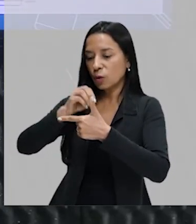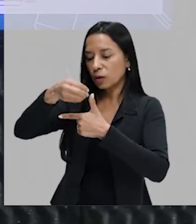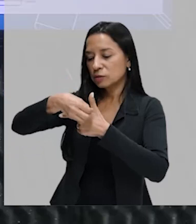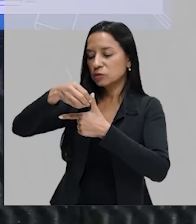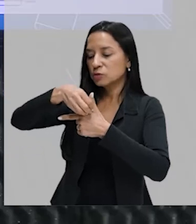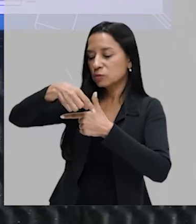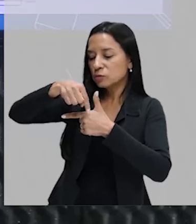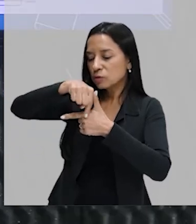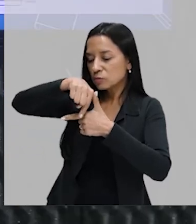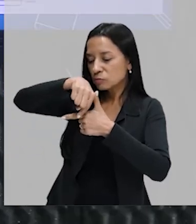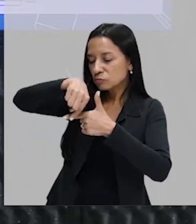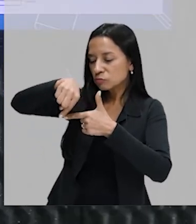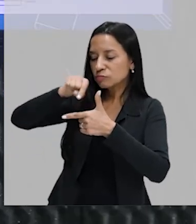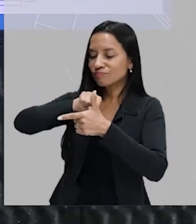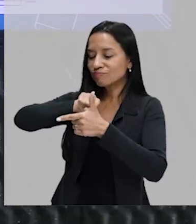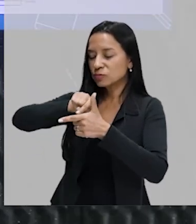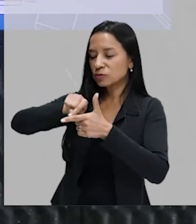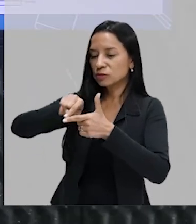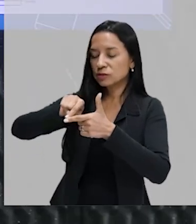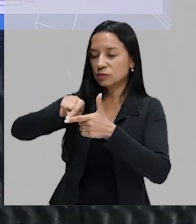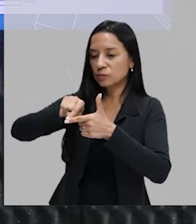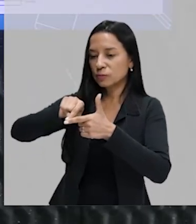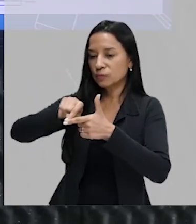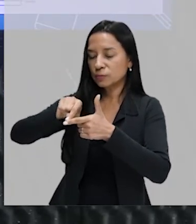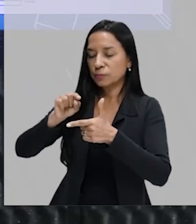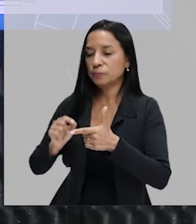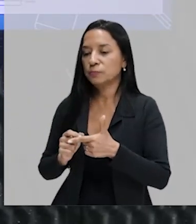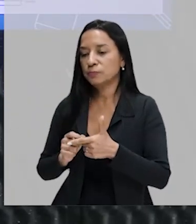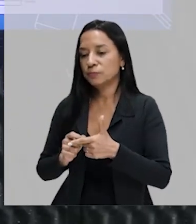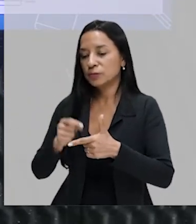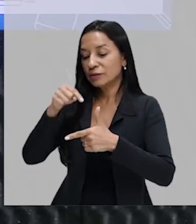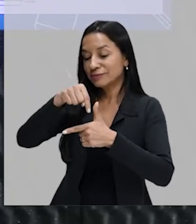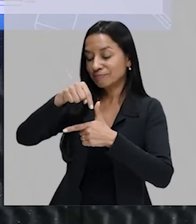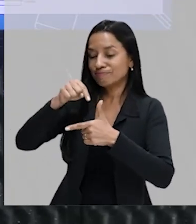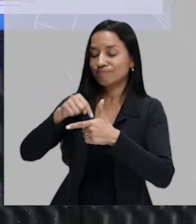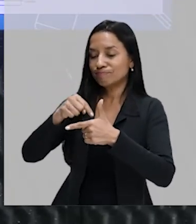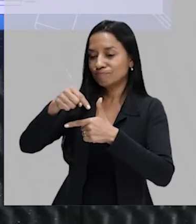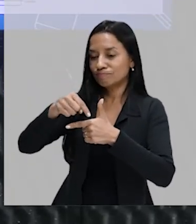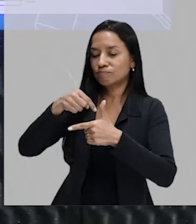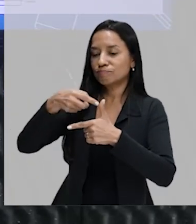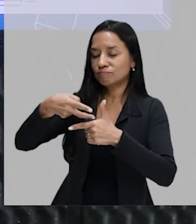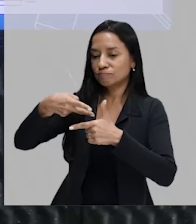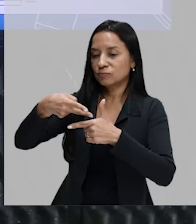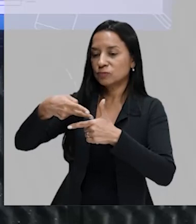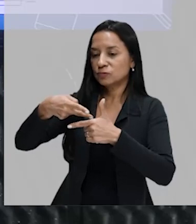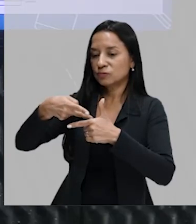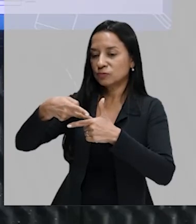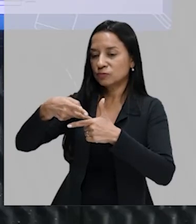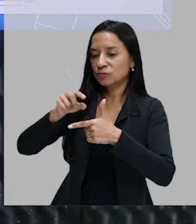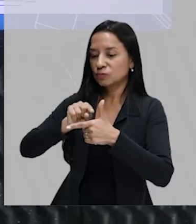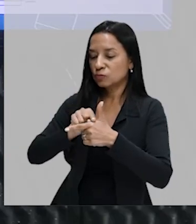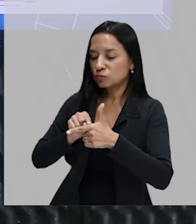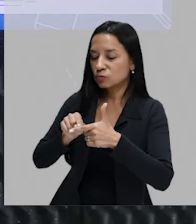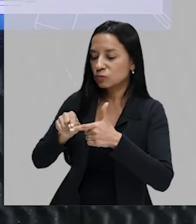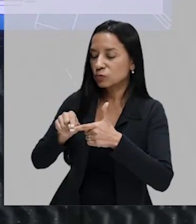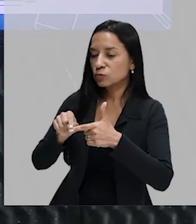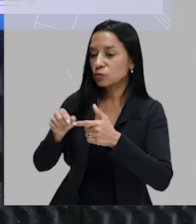ou ducto deferente, ok, pessoal? E esse canal ou ducto deferente vai se fundir aqui na região